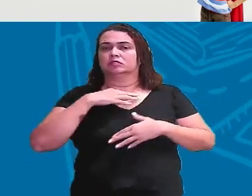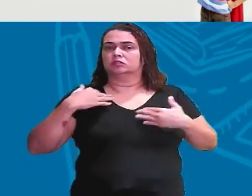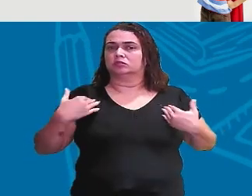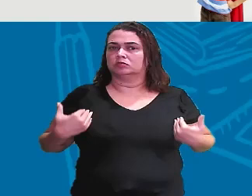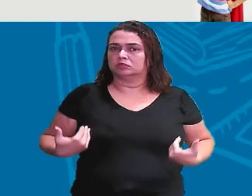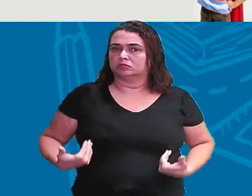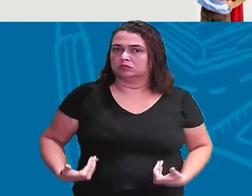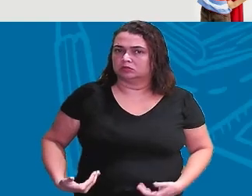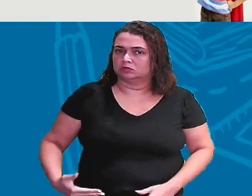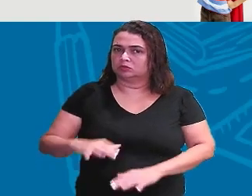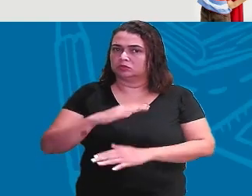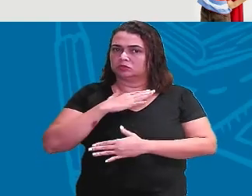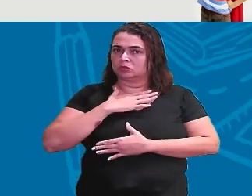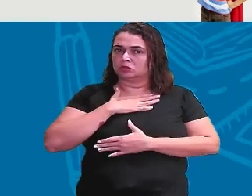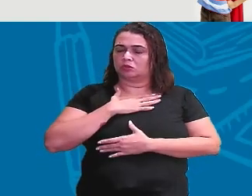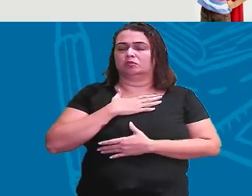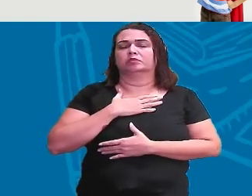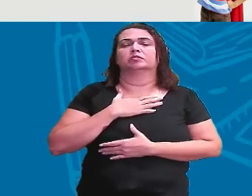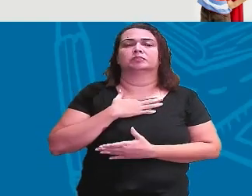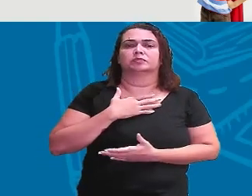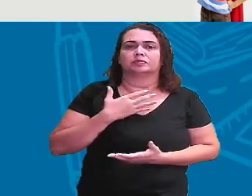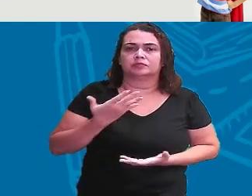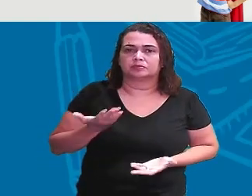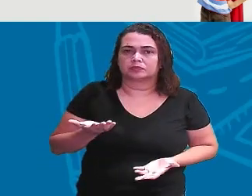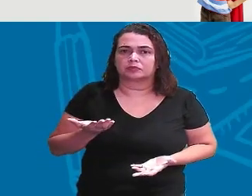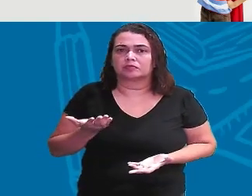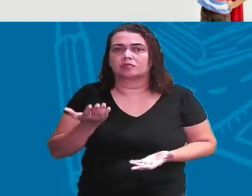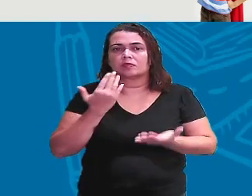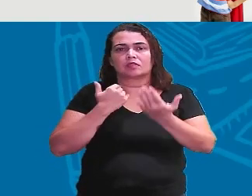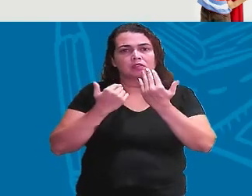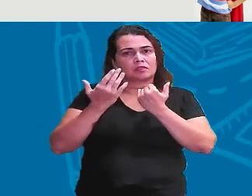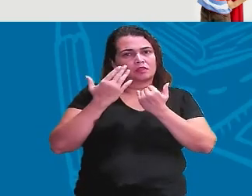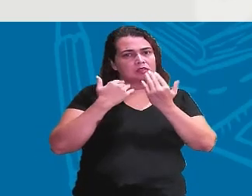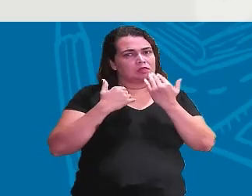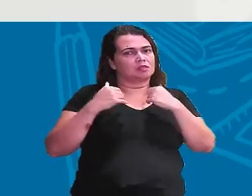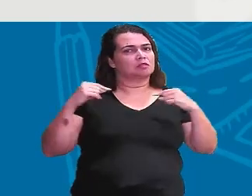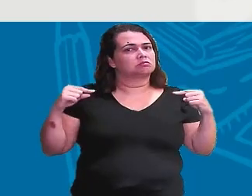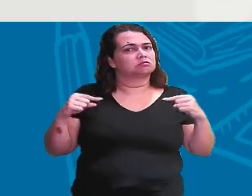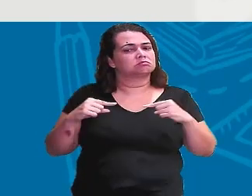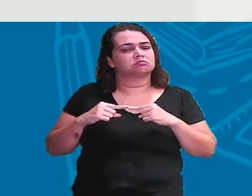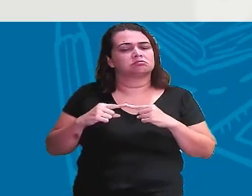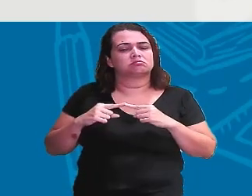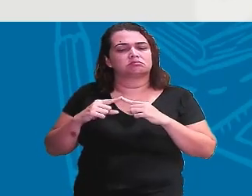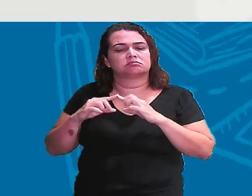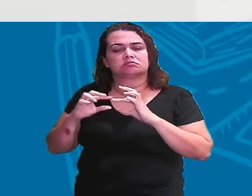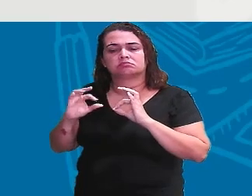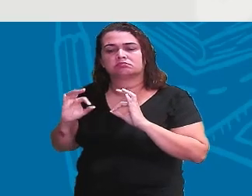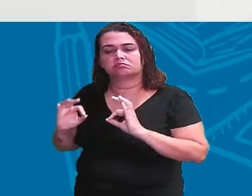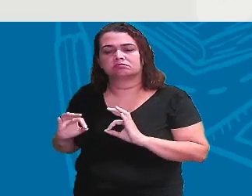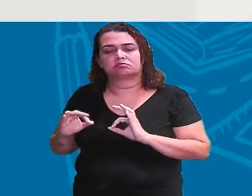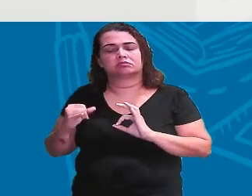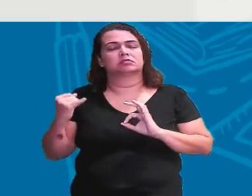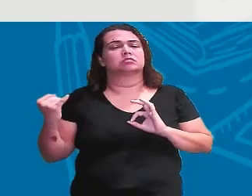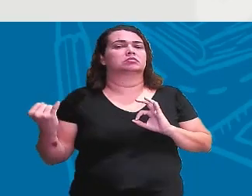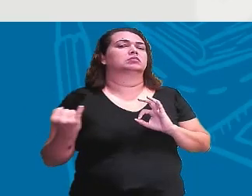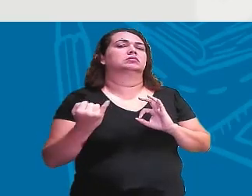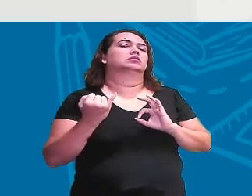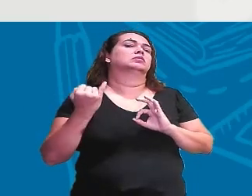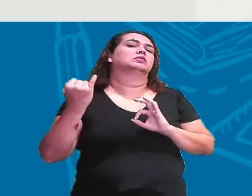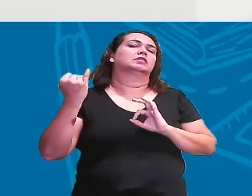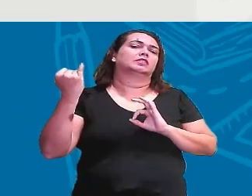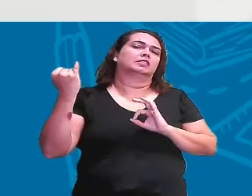do nosso corpo, tá certo? Então, uma alimentação apropriada, ela vai ser muito importante, para